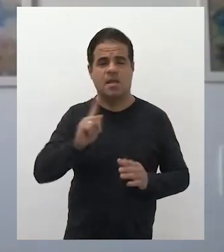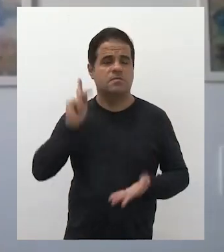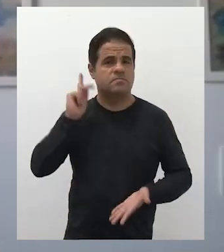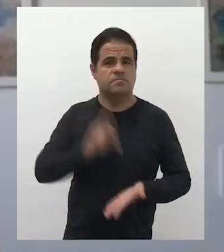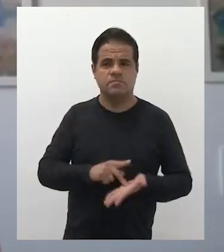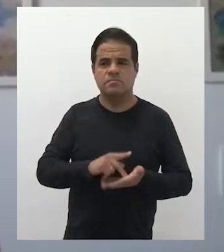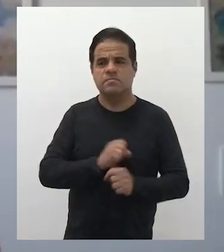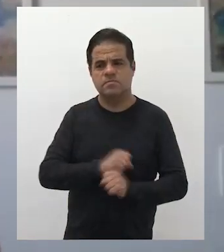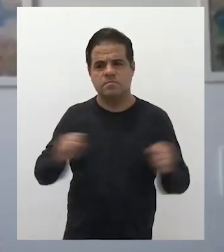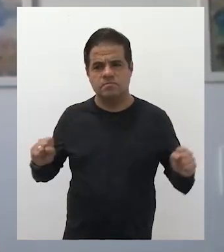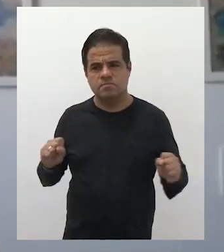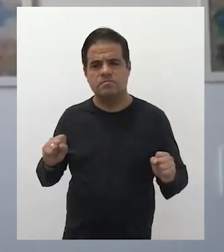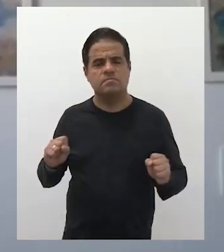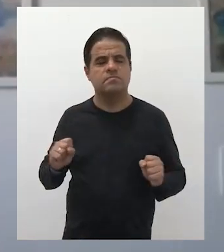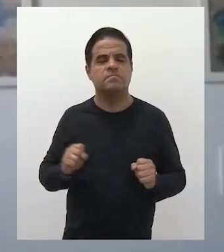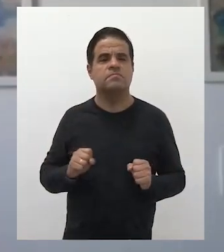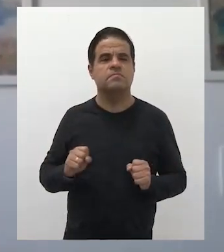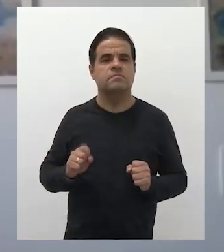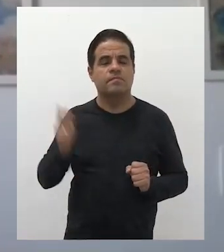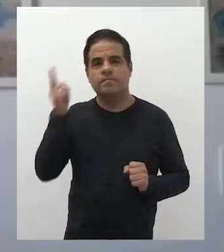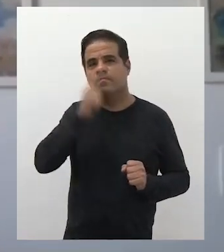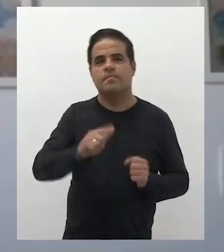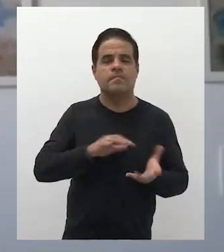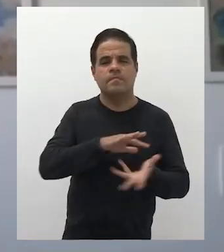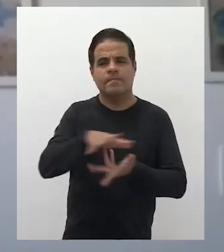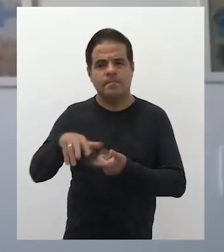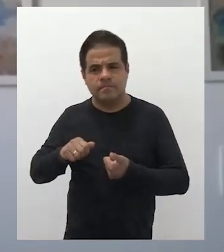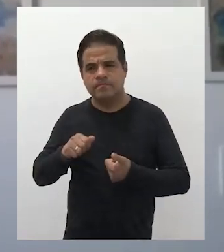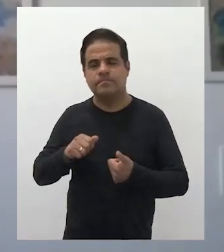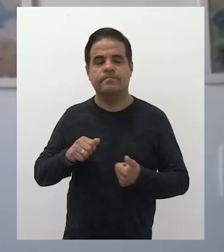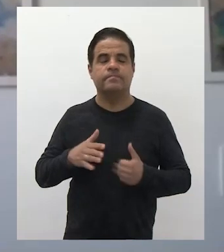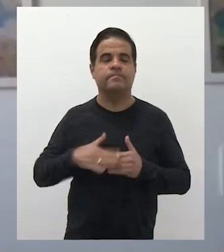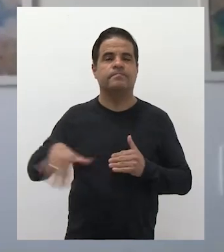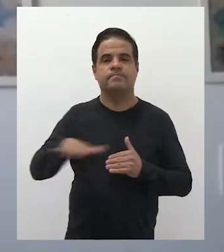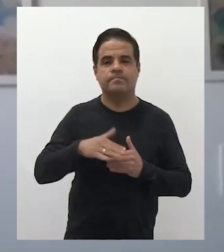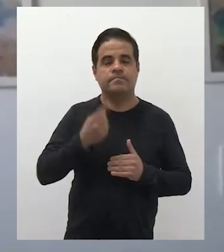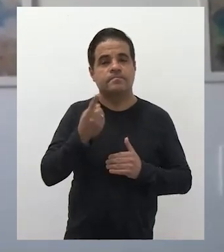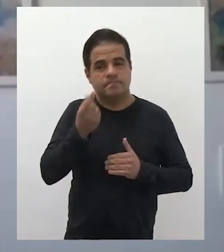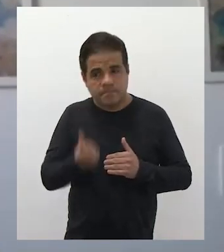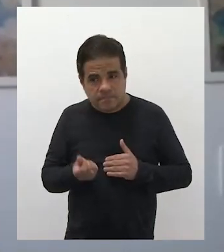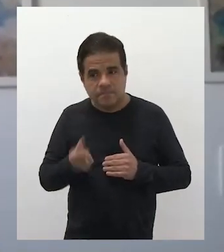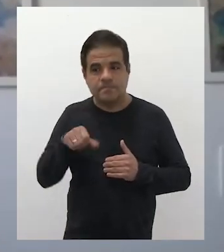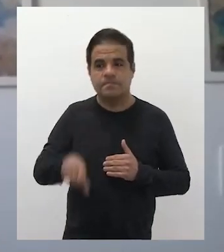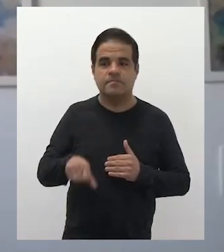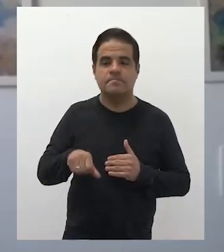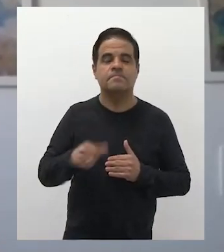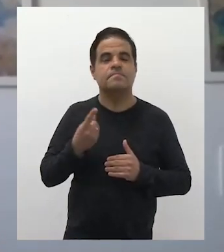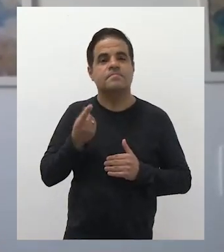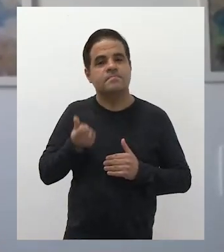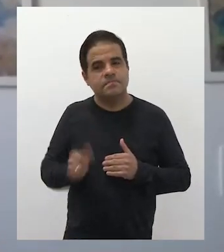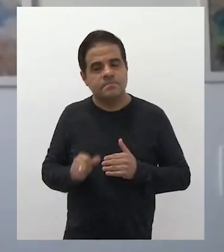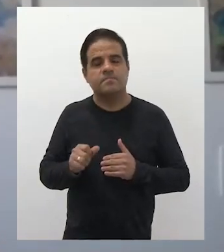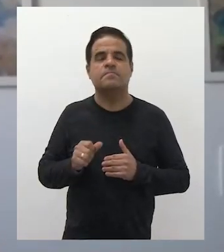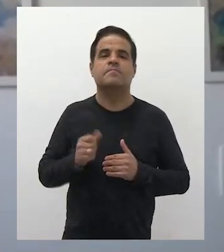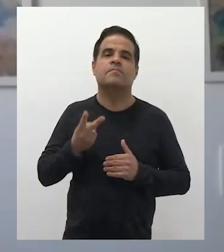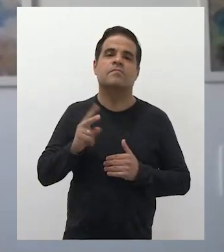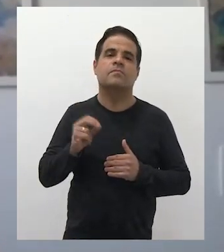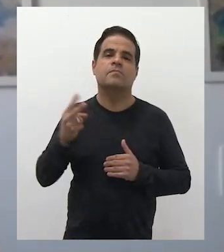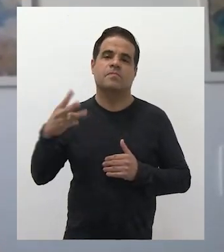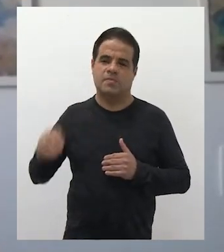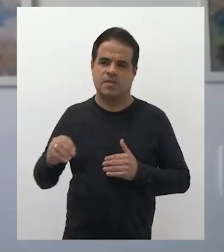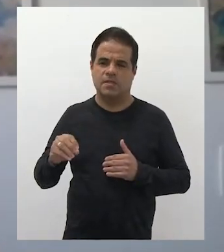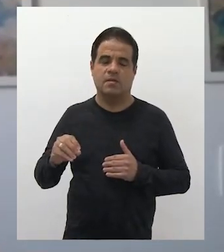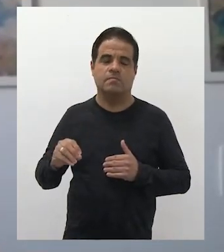possível que a gente alcance globalmente, ainda mais, as 169 metas até 2030.